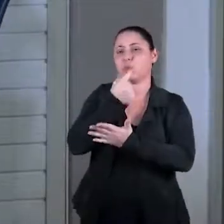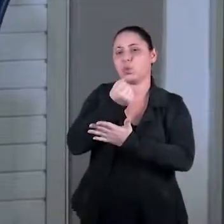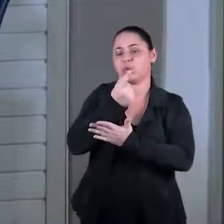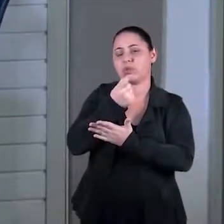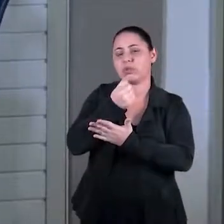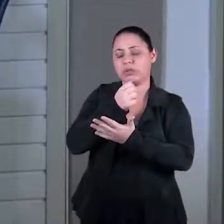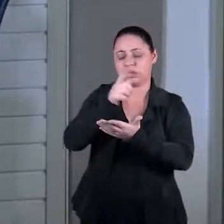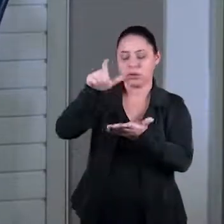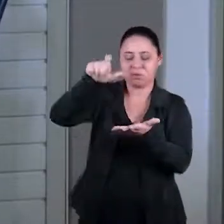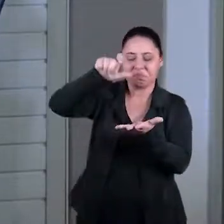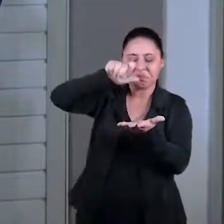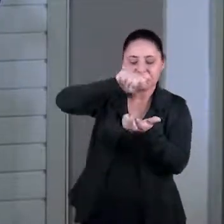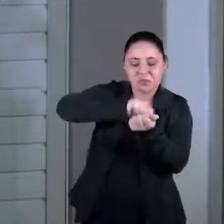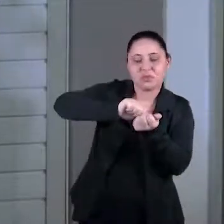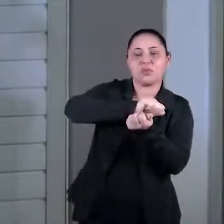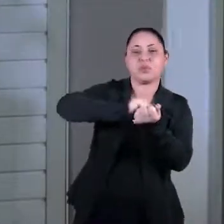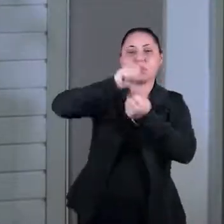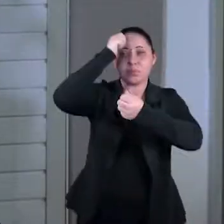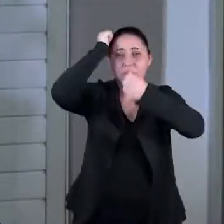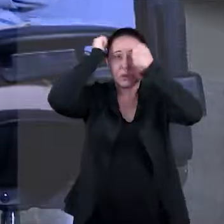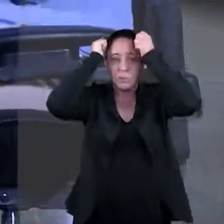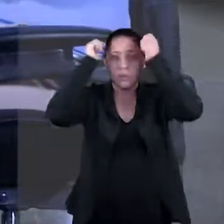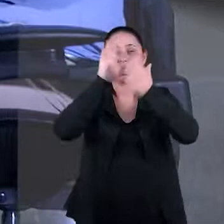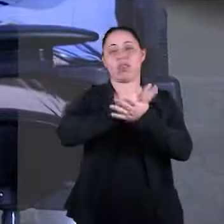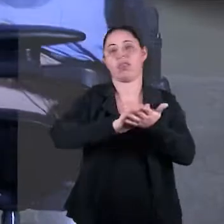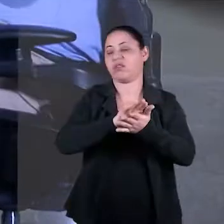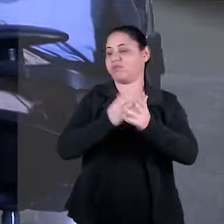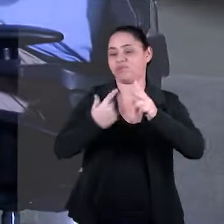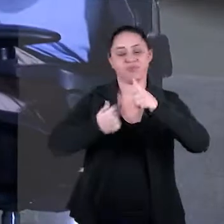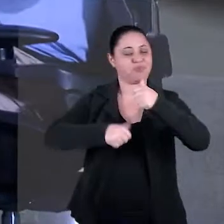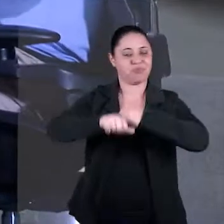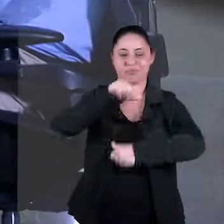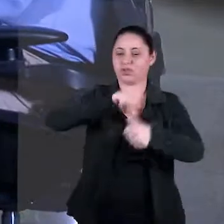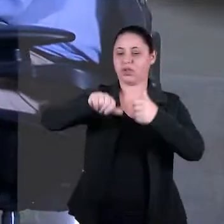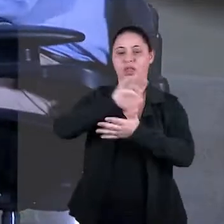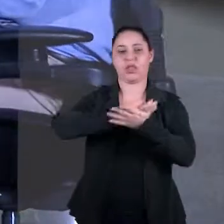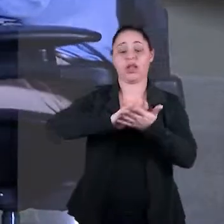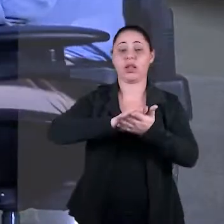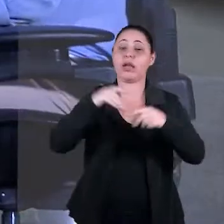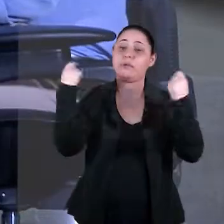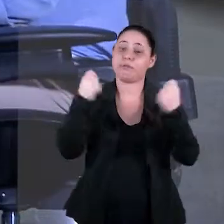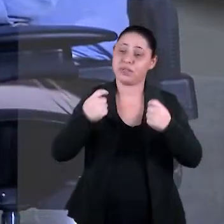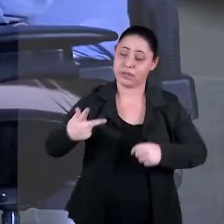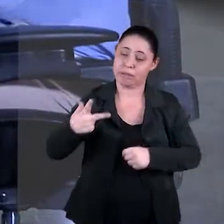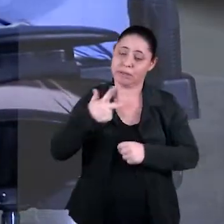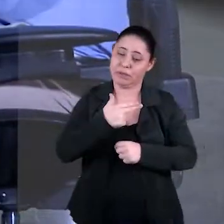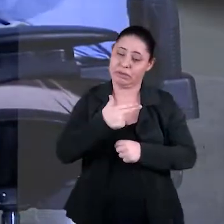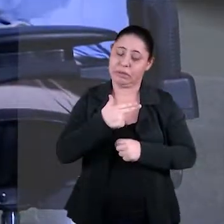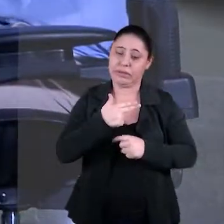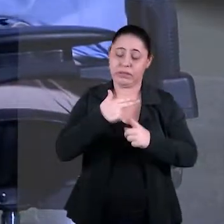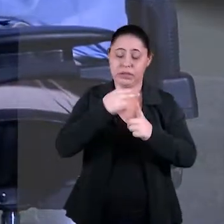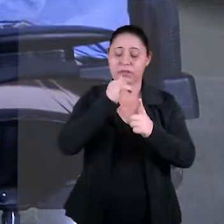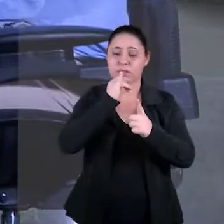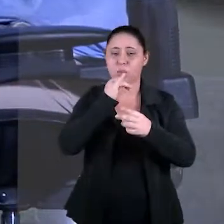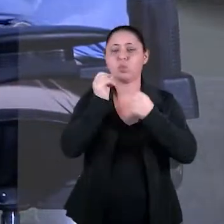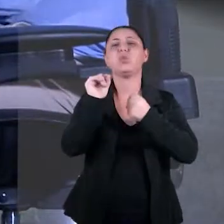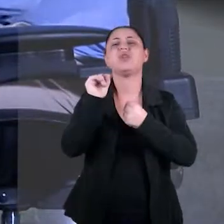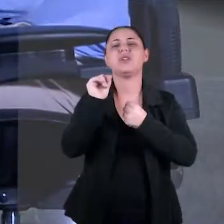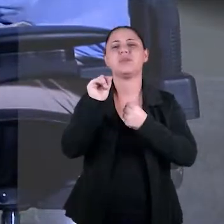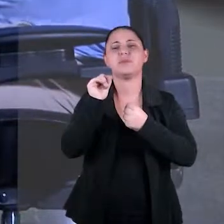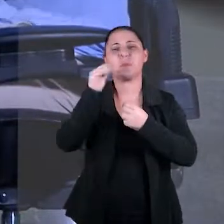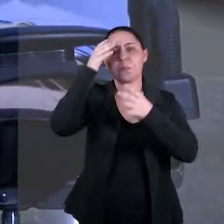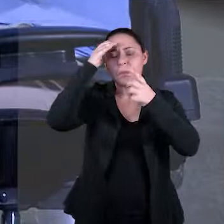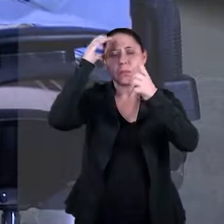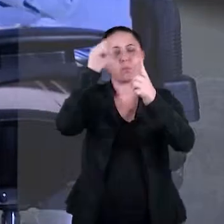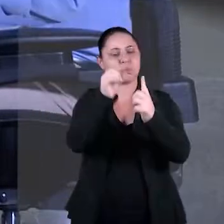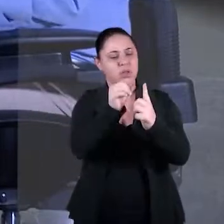não vai ser eficaz a ponto de reverter o quadro. Aí entra a opção cirúrgica do tratamento da calvície, né, que é o transplante capilar. Então,